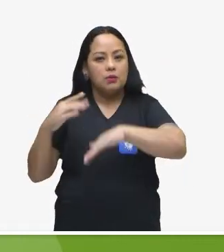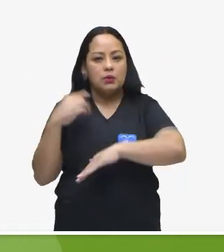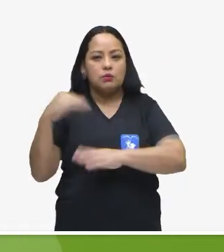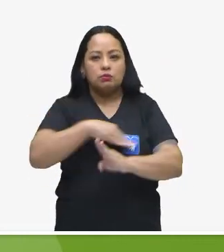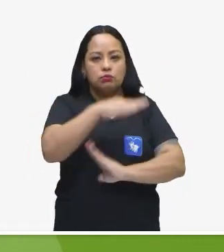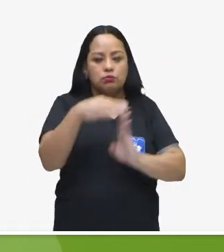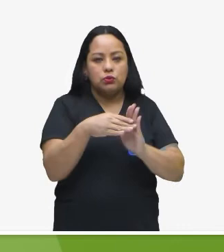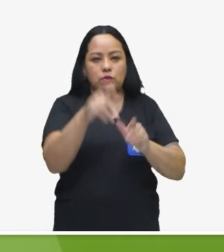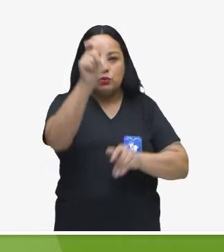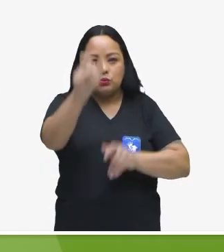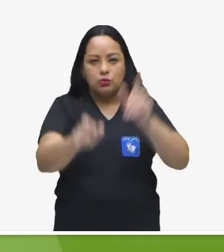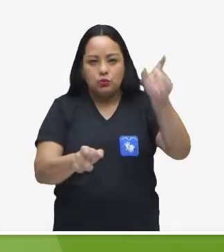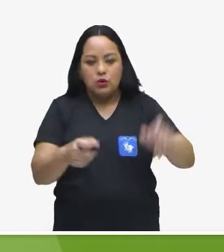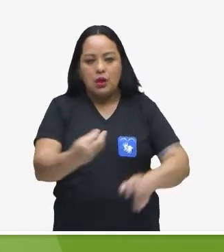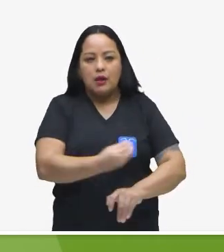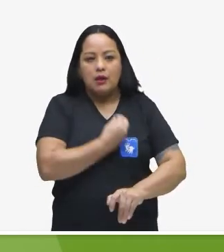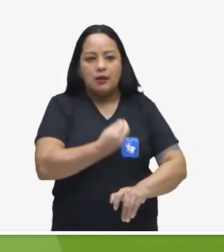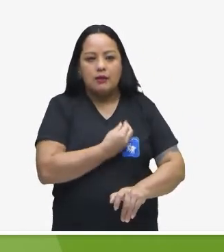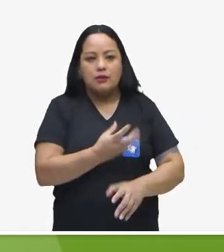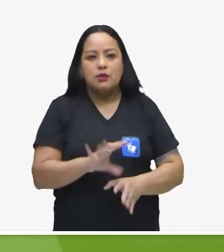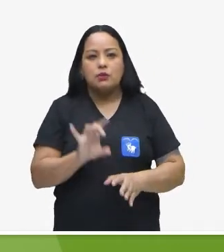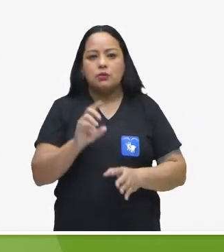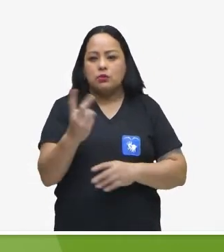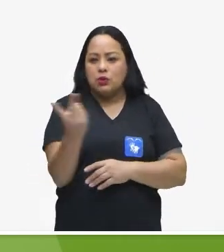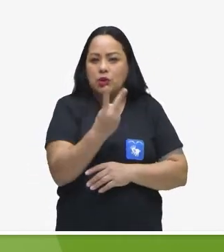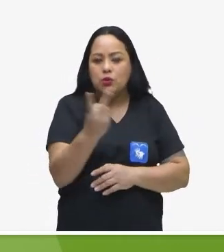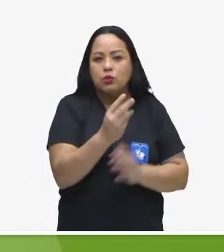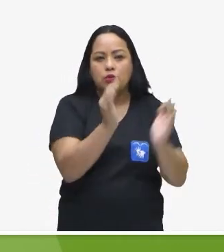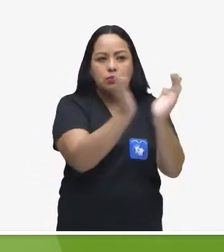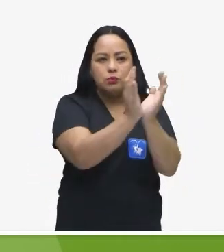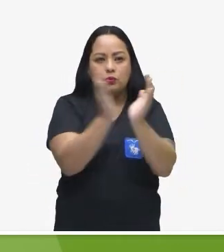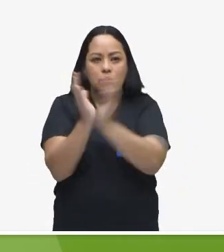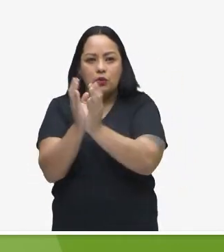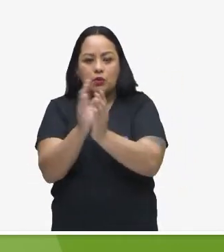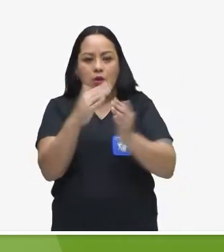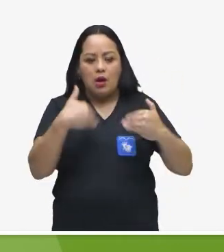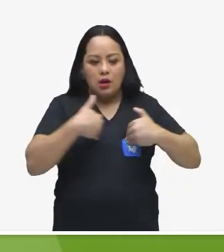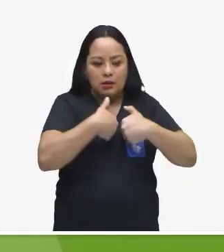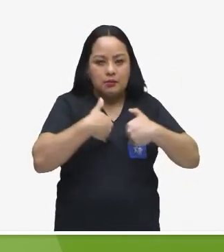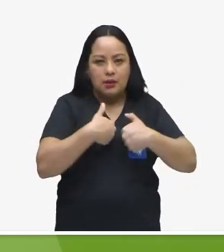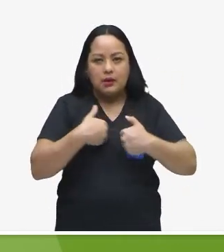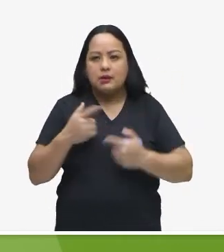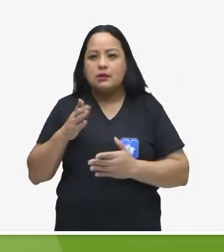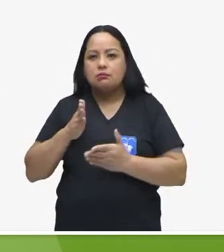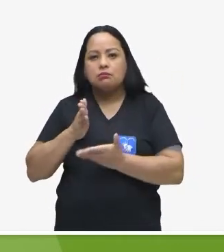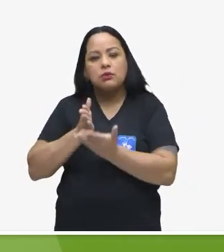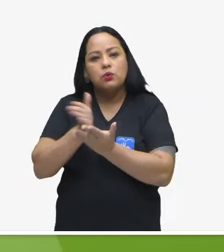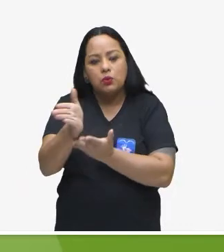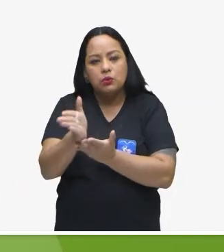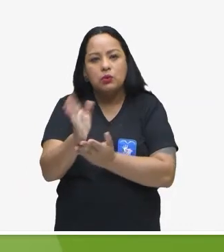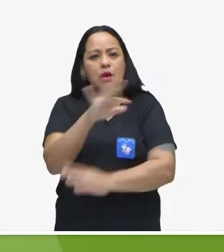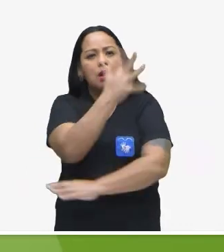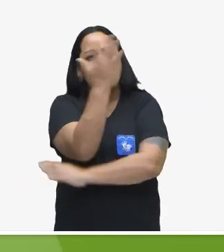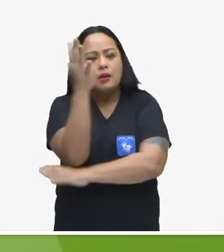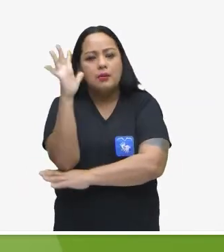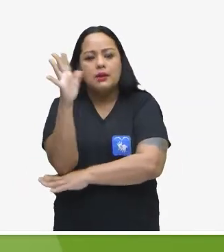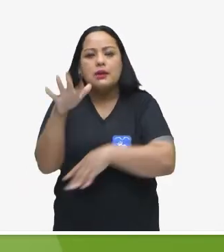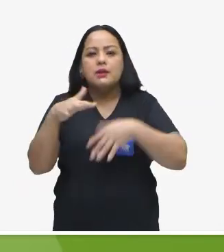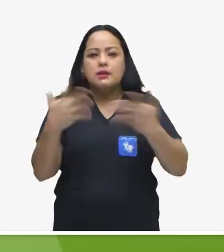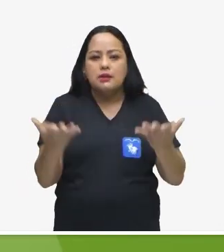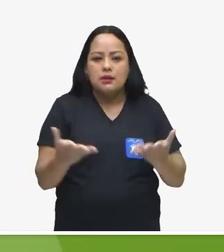os seres vivos eram colocados em apenas dois reinos, animais e plantas. E aí, foi-se